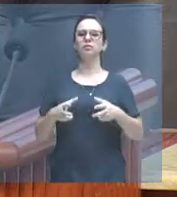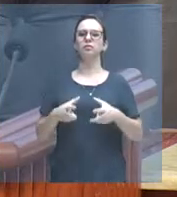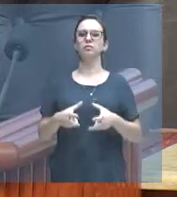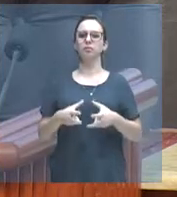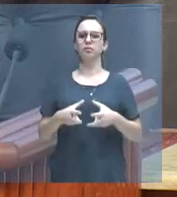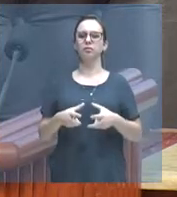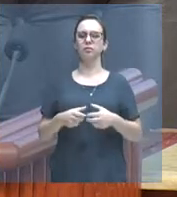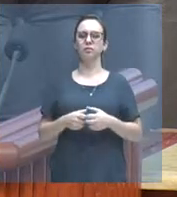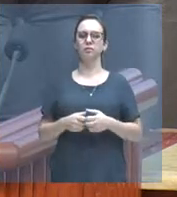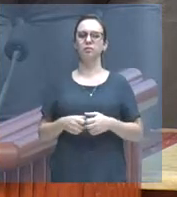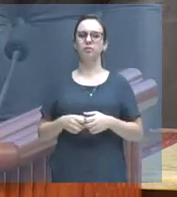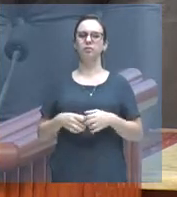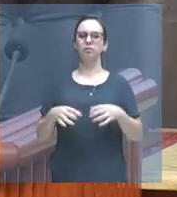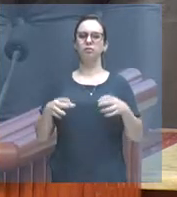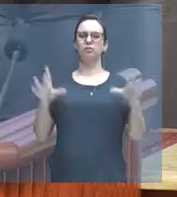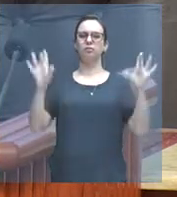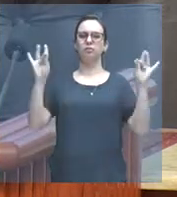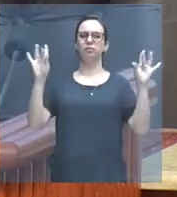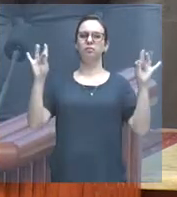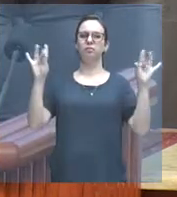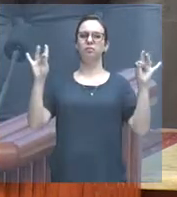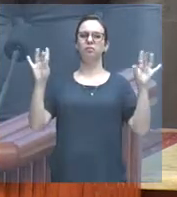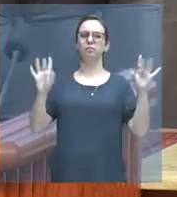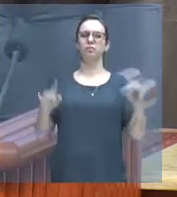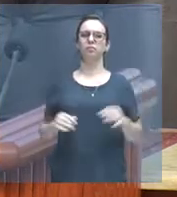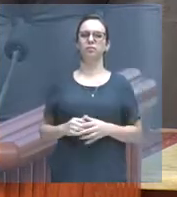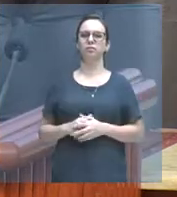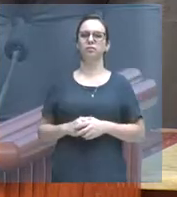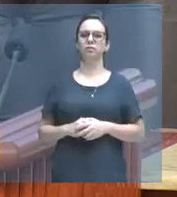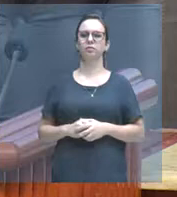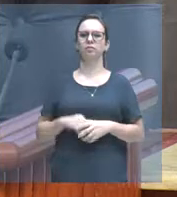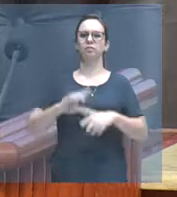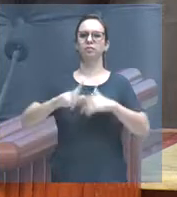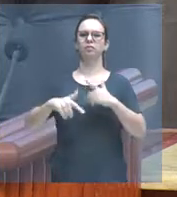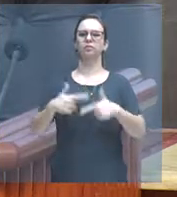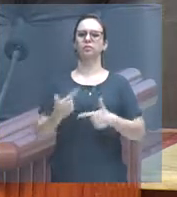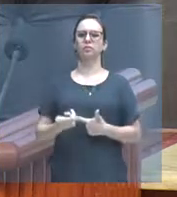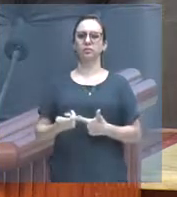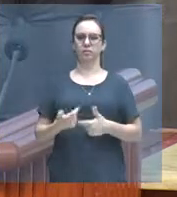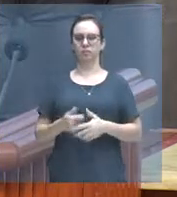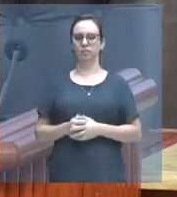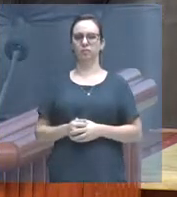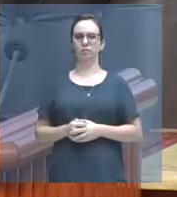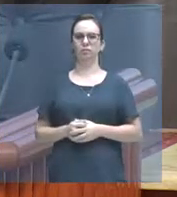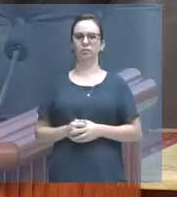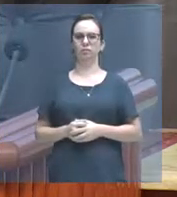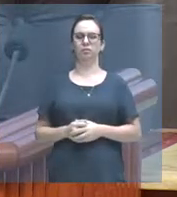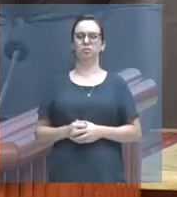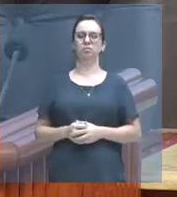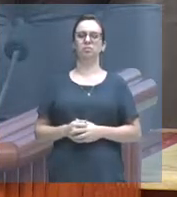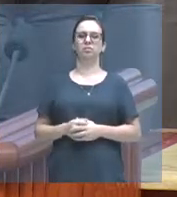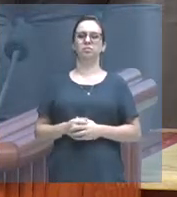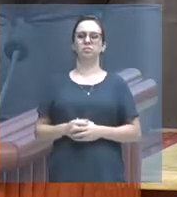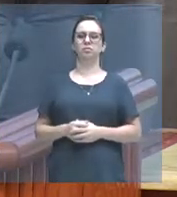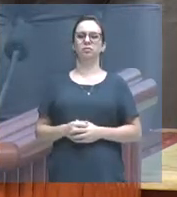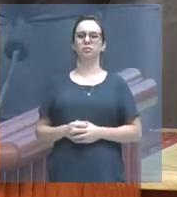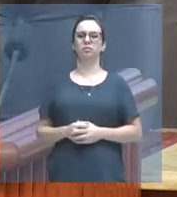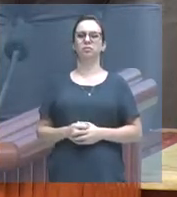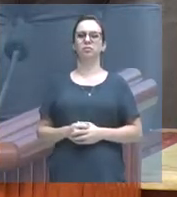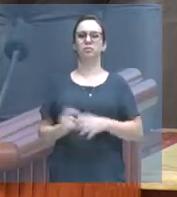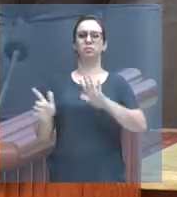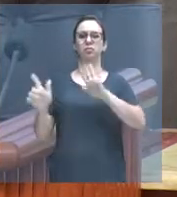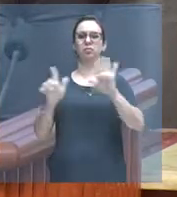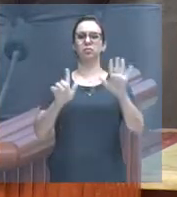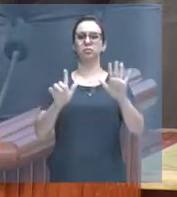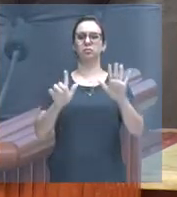canal 31.3. Depois será repetido durante o final de semana, as pessoas poderão